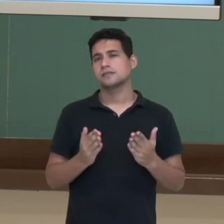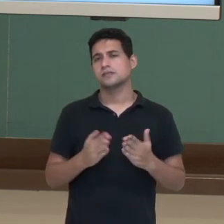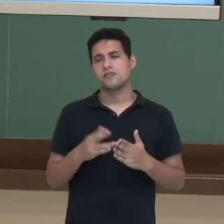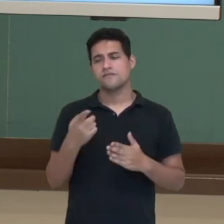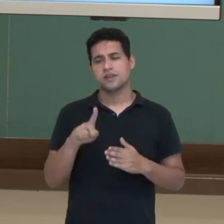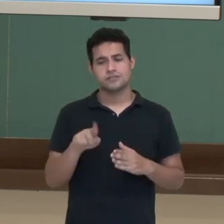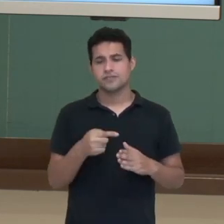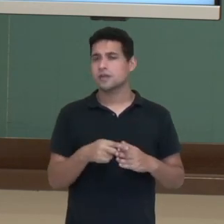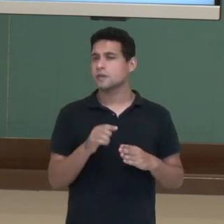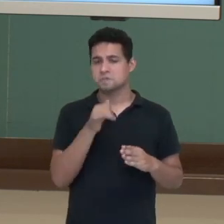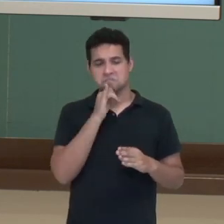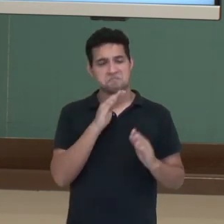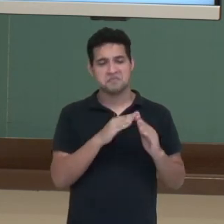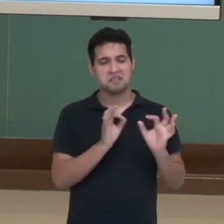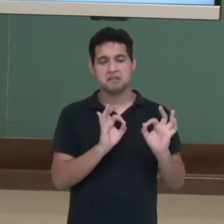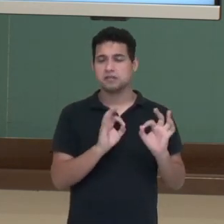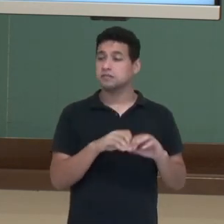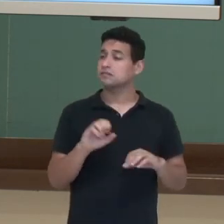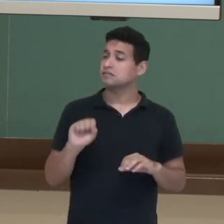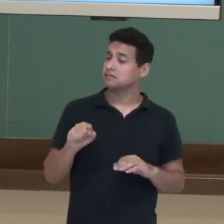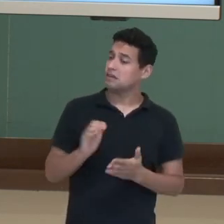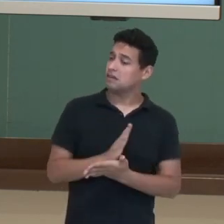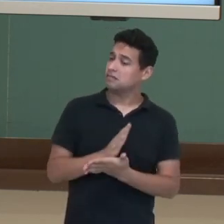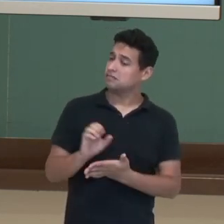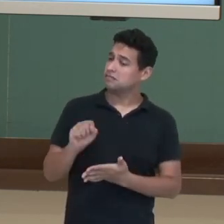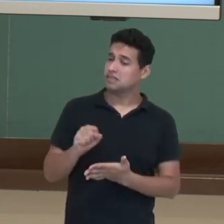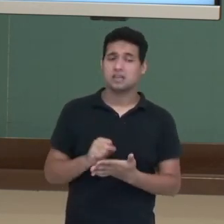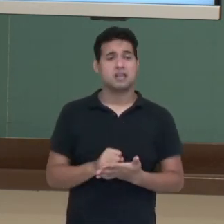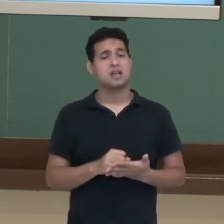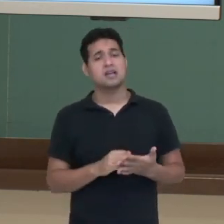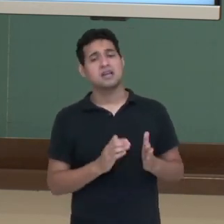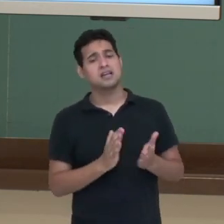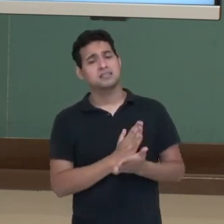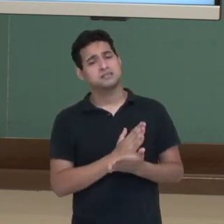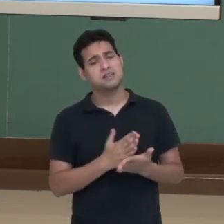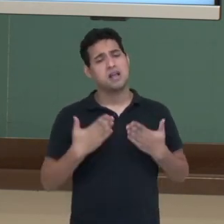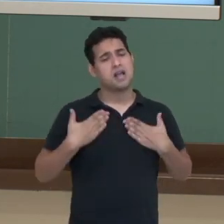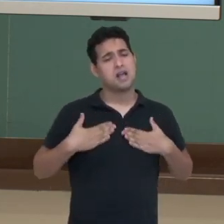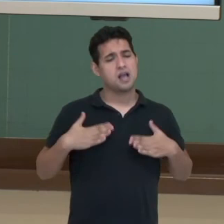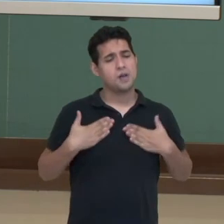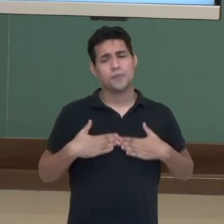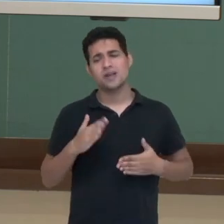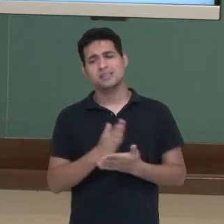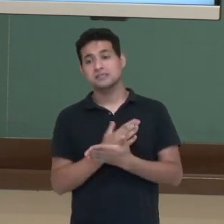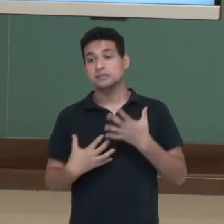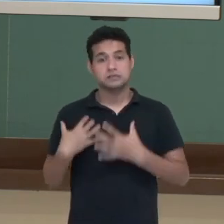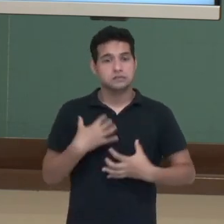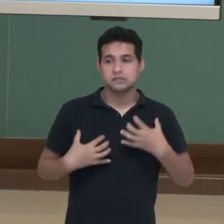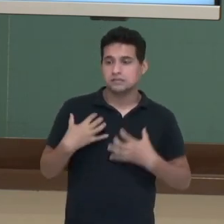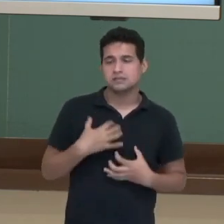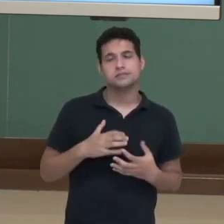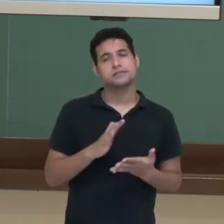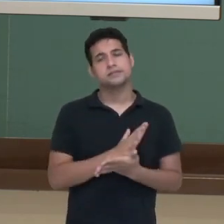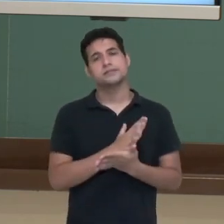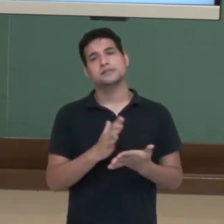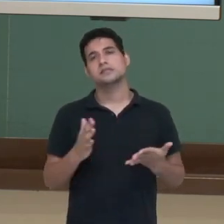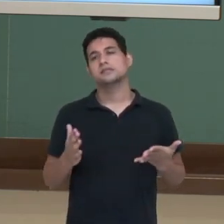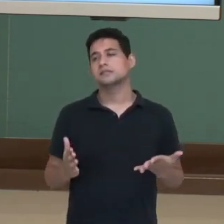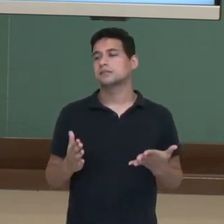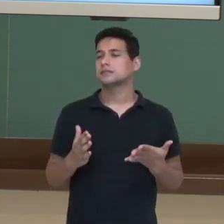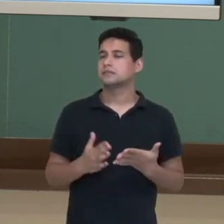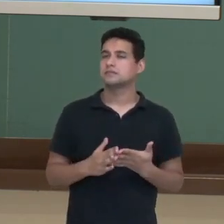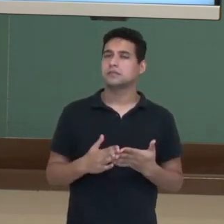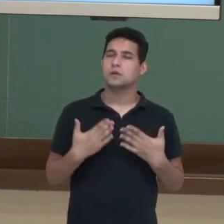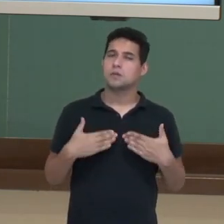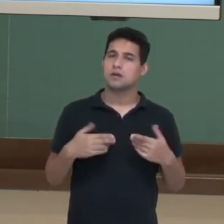vai e já vem. Ora sim, ora calmo, ora não calmo, ora